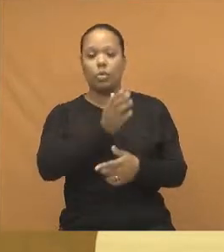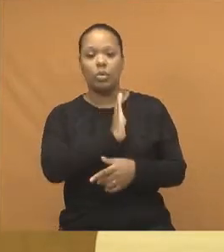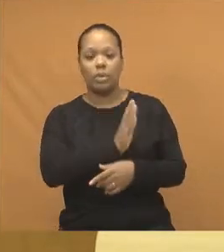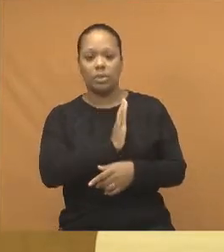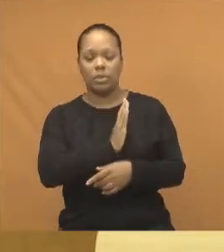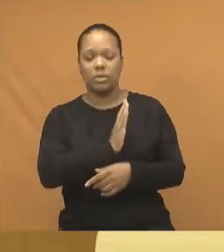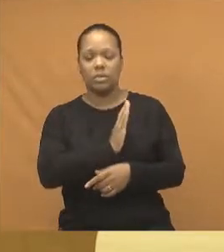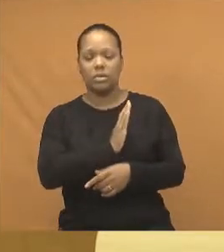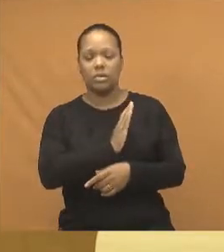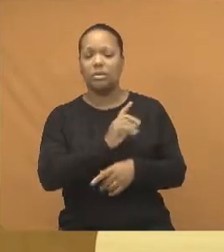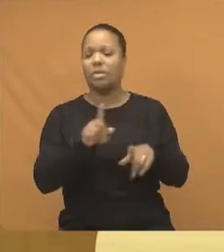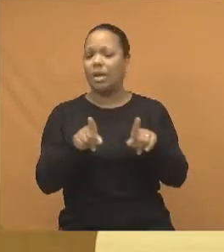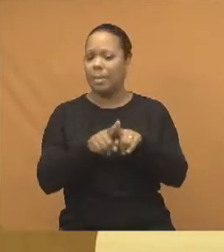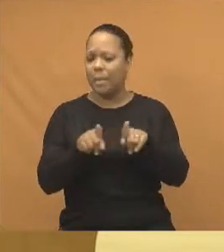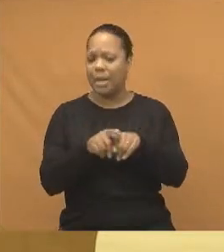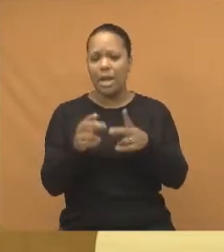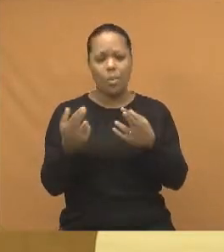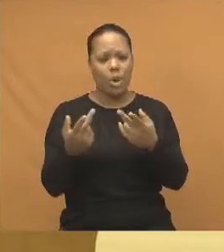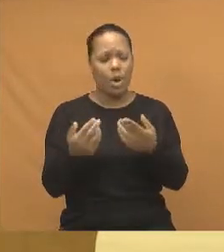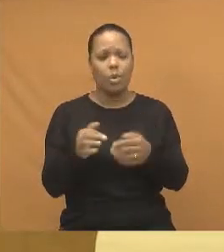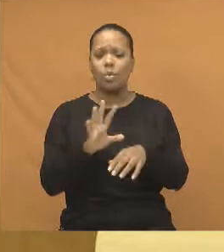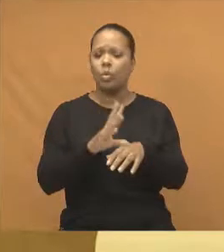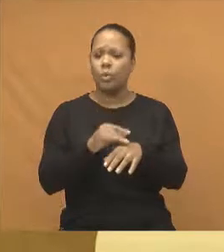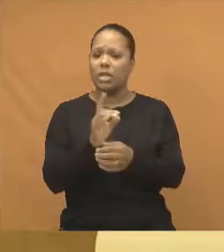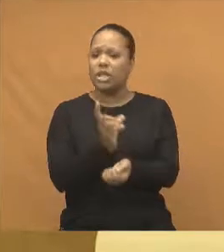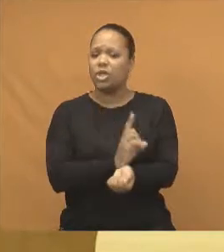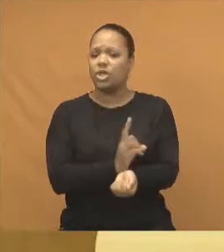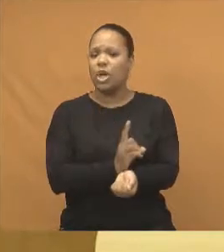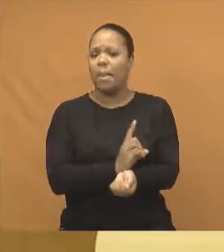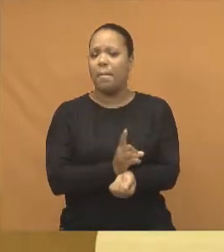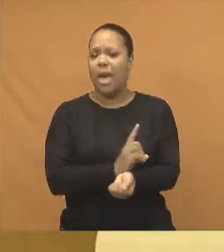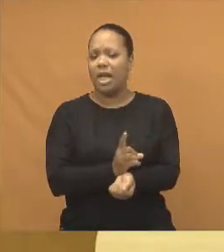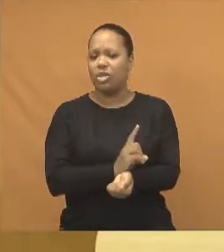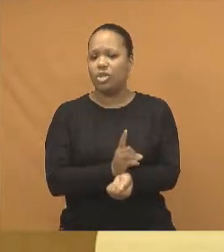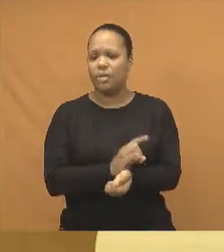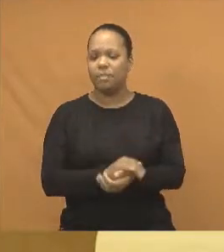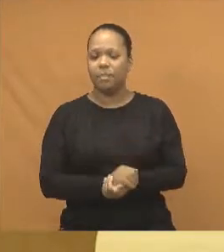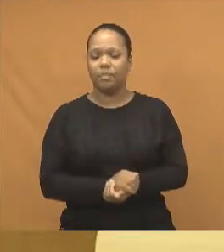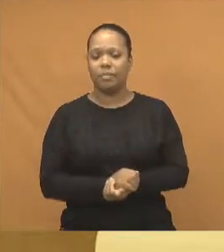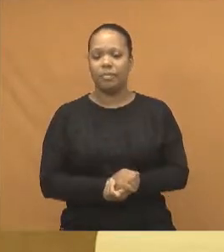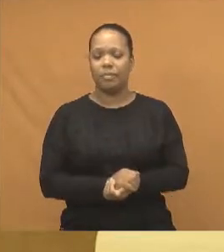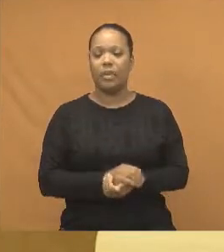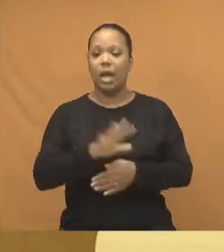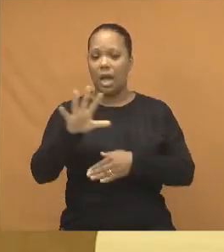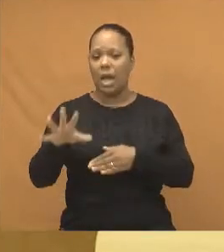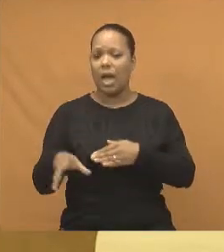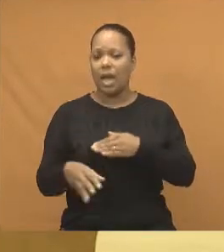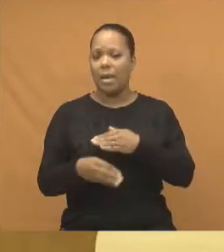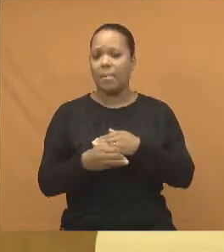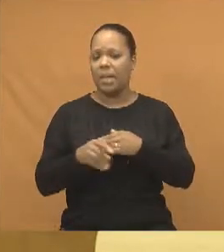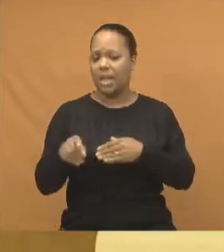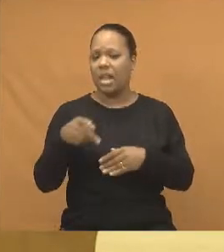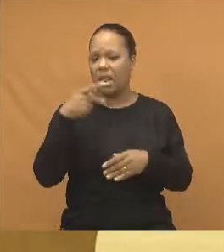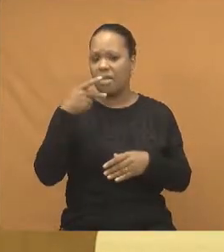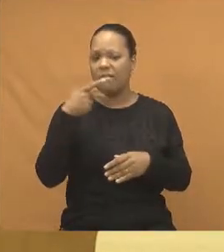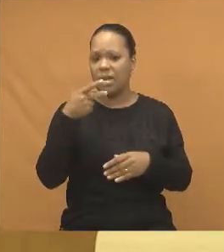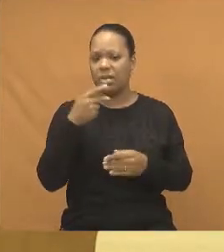coração, são os diabéticos. Quero mencionar aqui que a emenda que